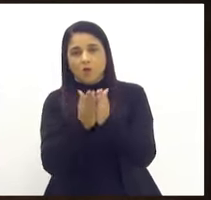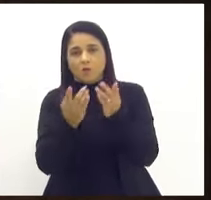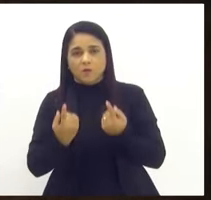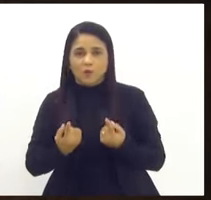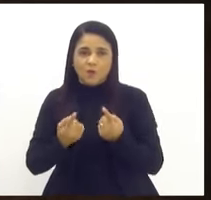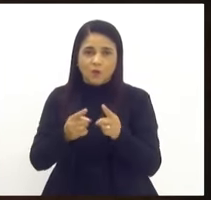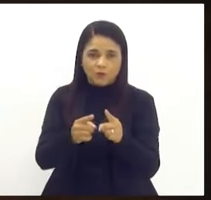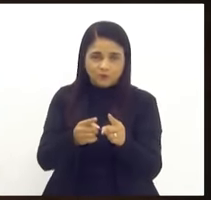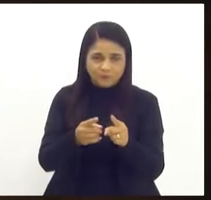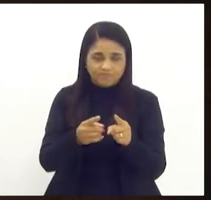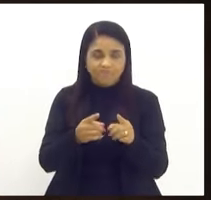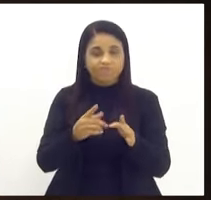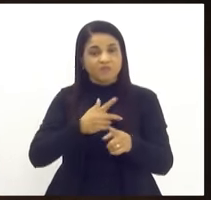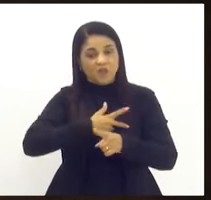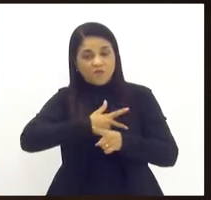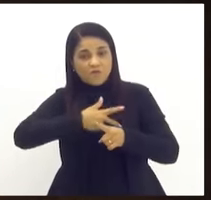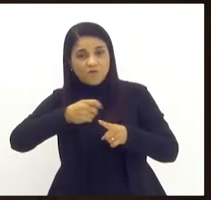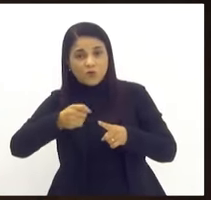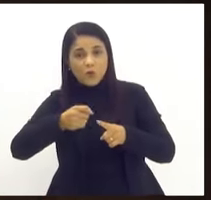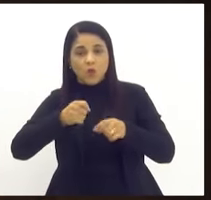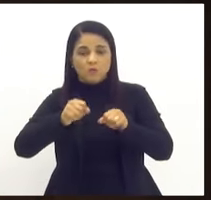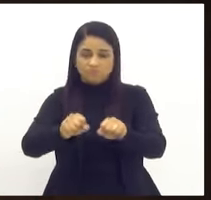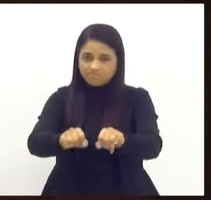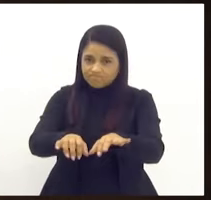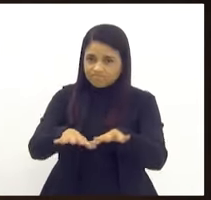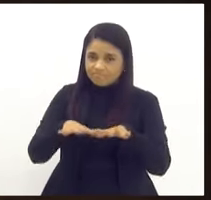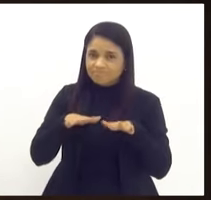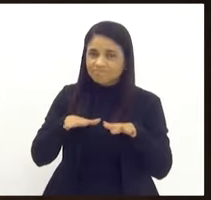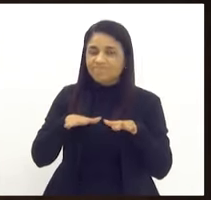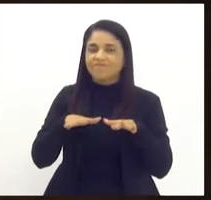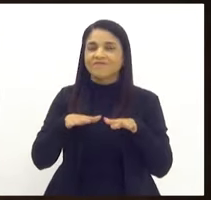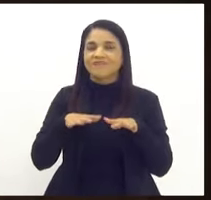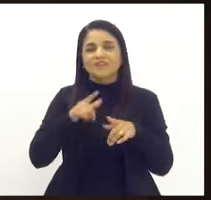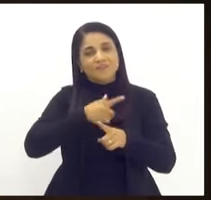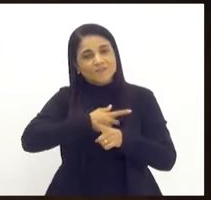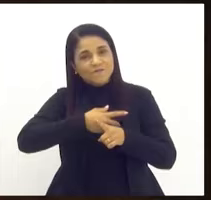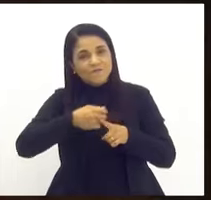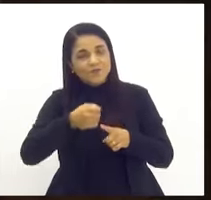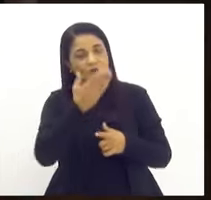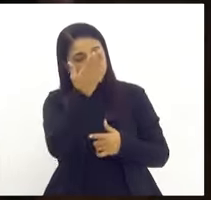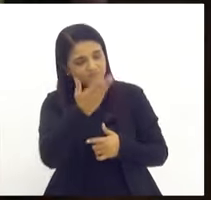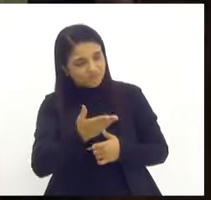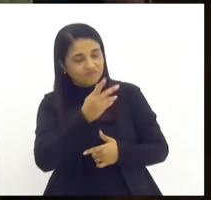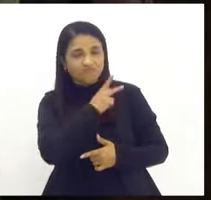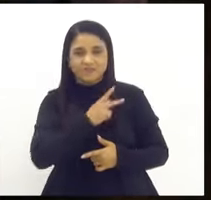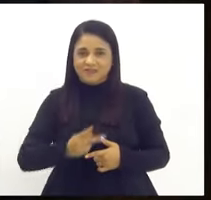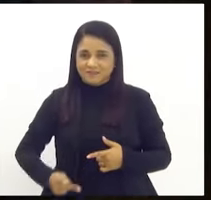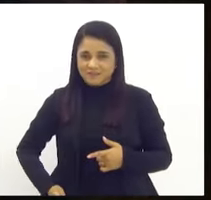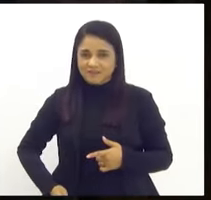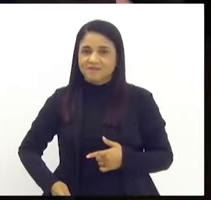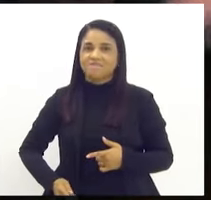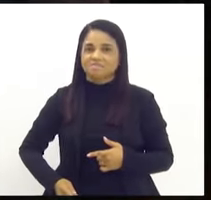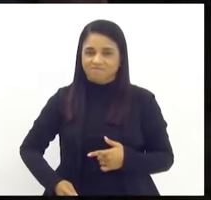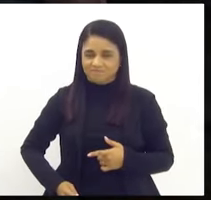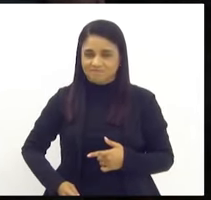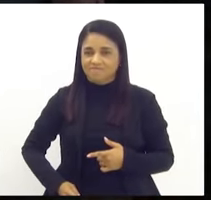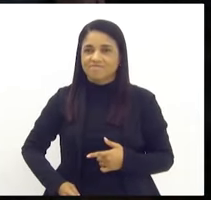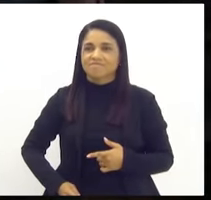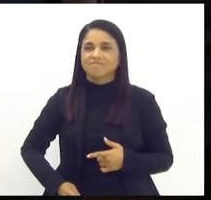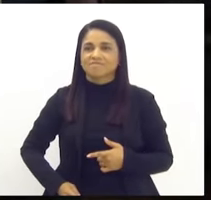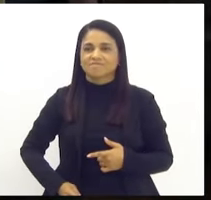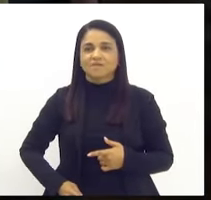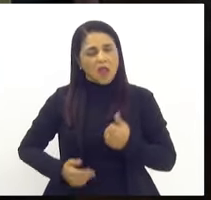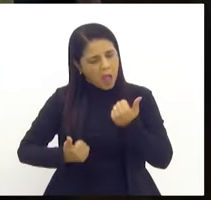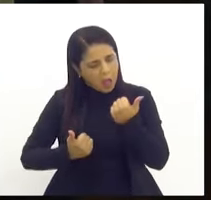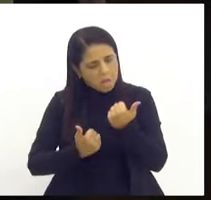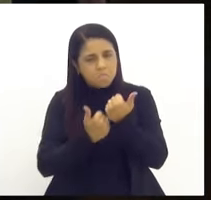Então foi uma vitória do Parlamento uma a vitória de vossa excelência que eu sei que